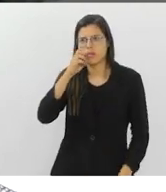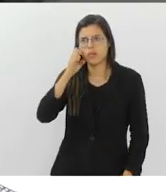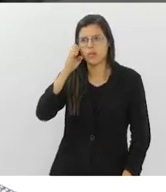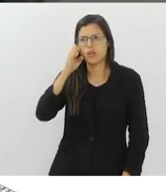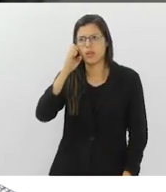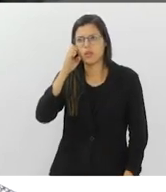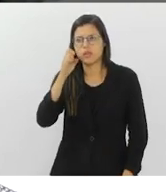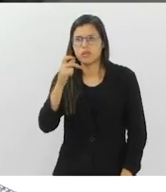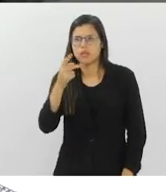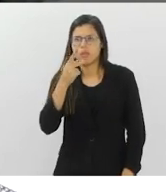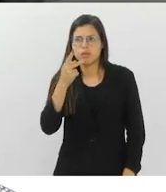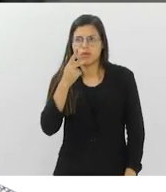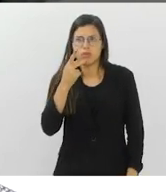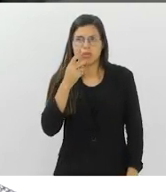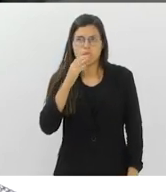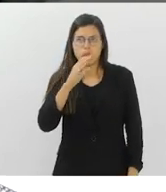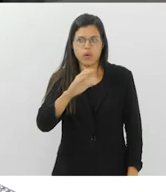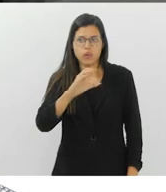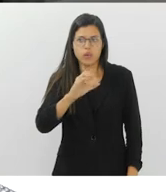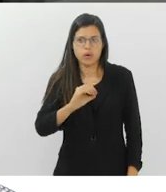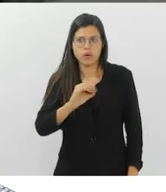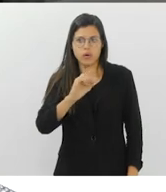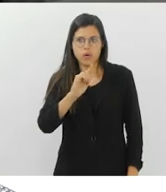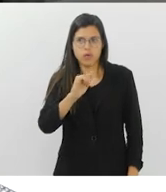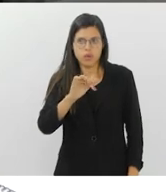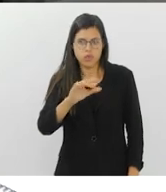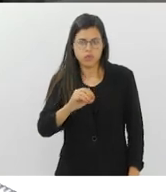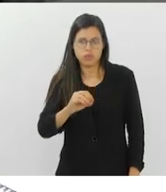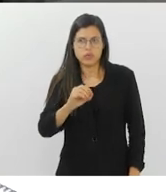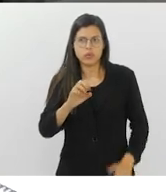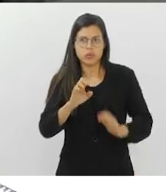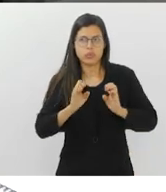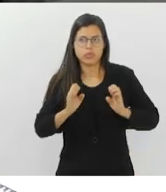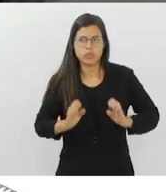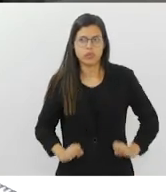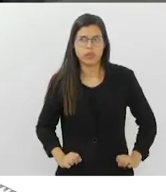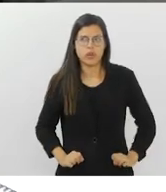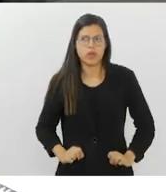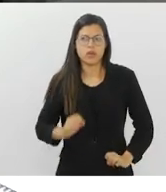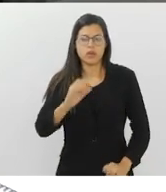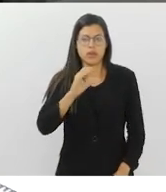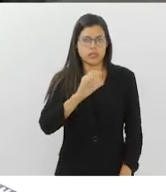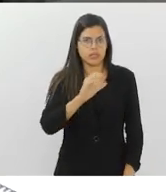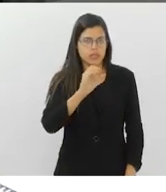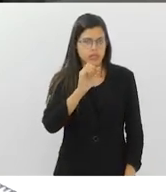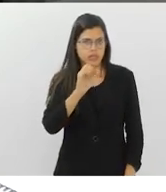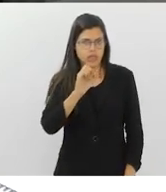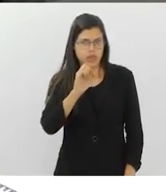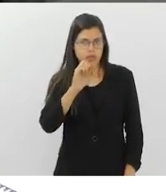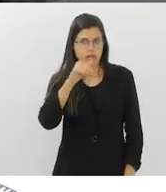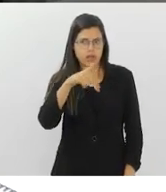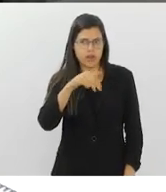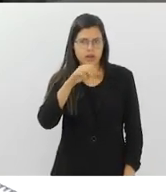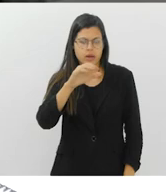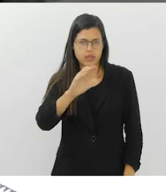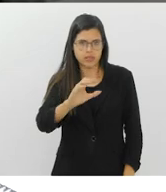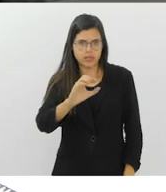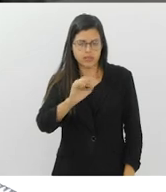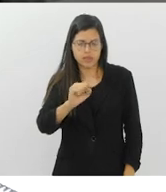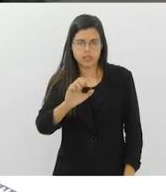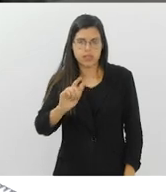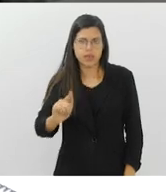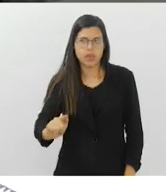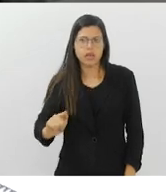senhora mencionou o Código de Ética da CNSEG, Confederação Nacional de Seguros, que reúne diversas federações.